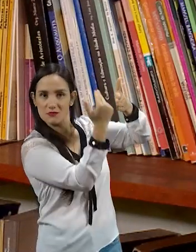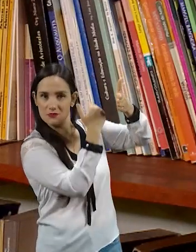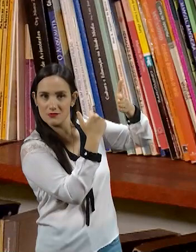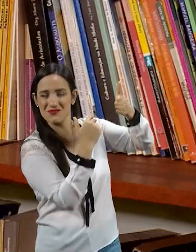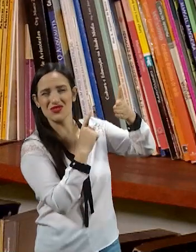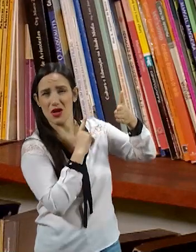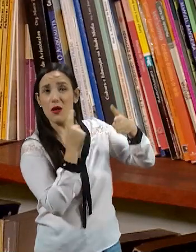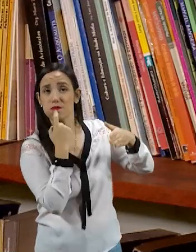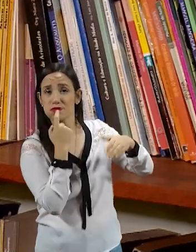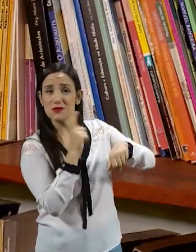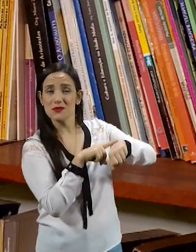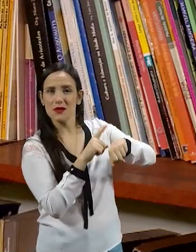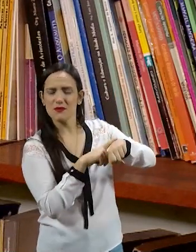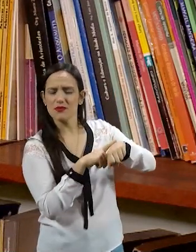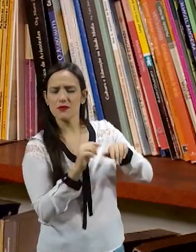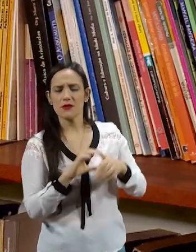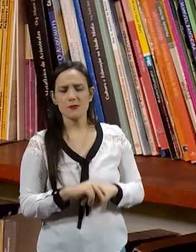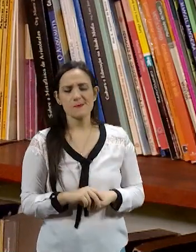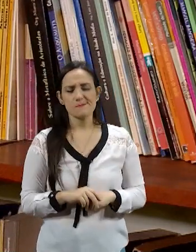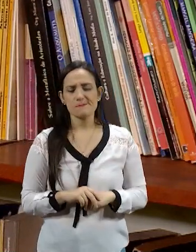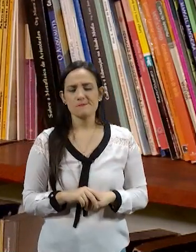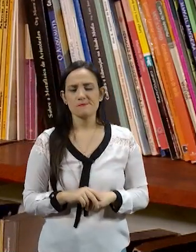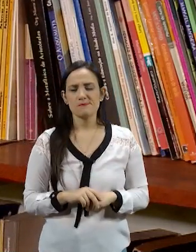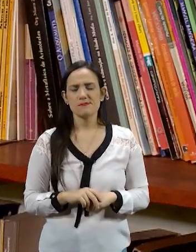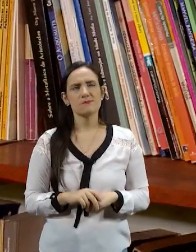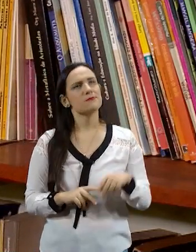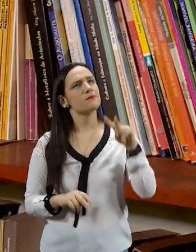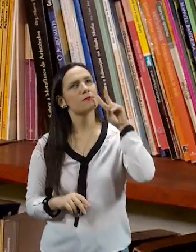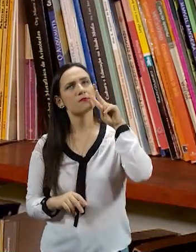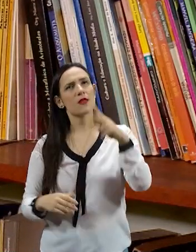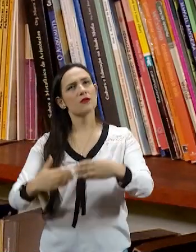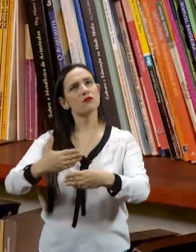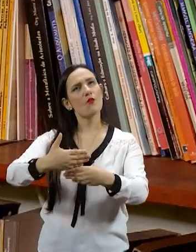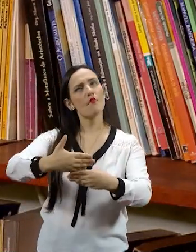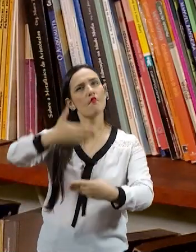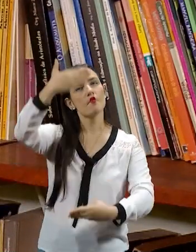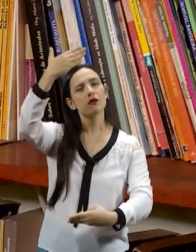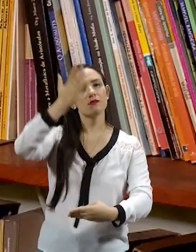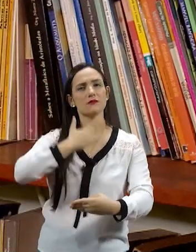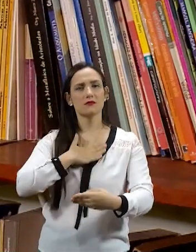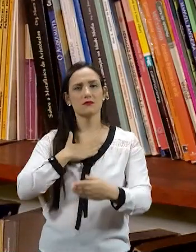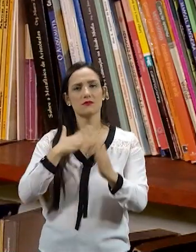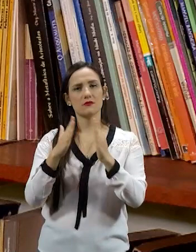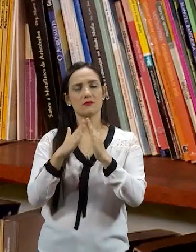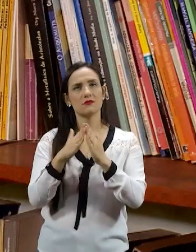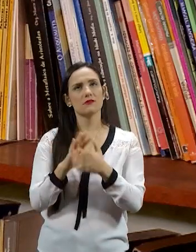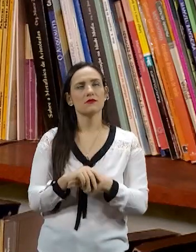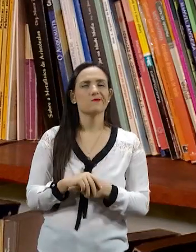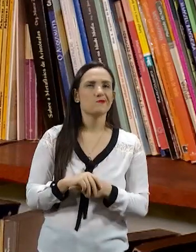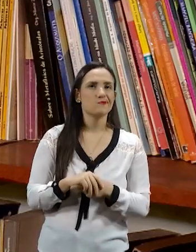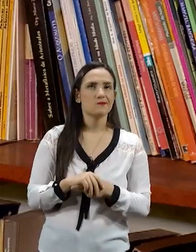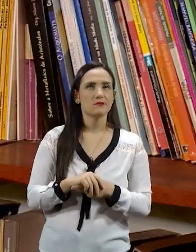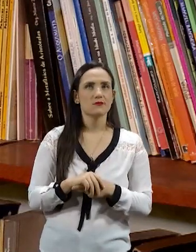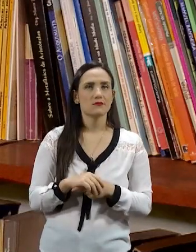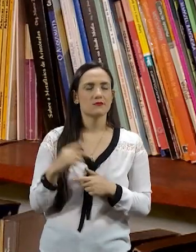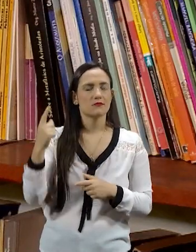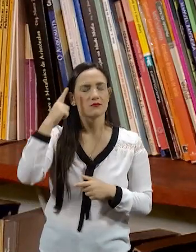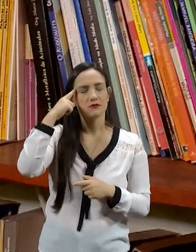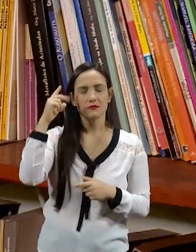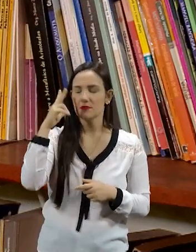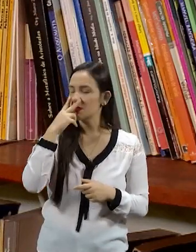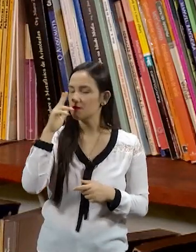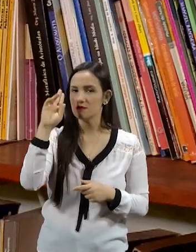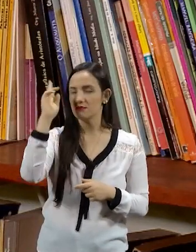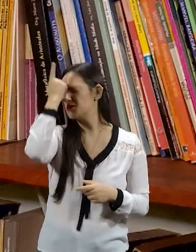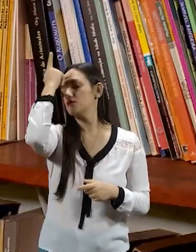tempo. Mas aí eu fui na parede e a parede estava totalmente crua e foi assim como